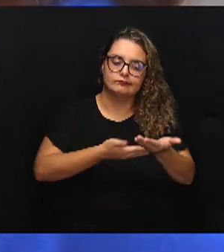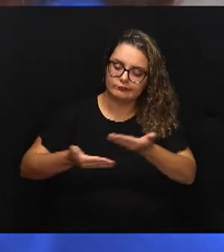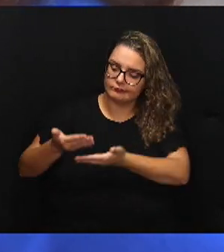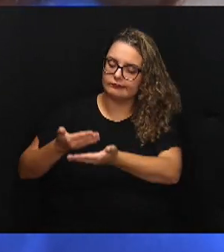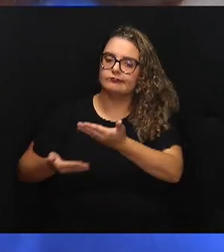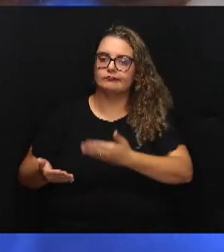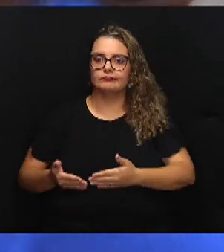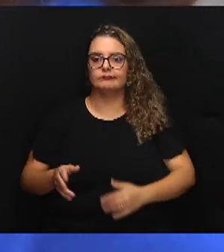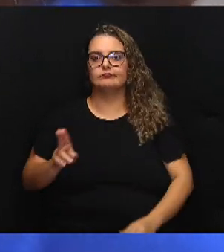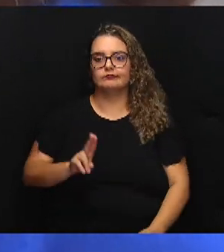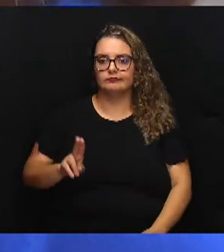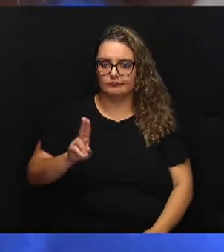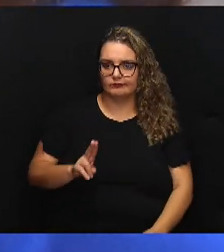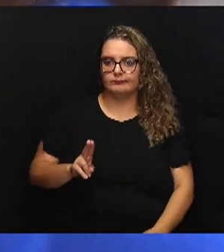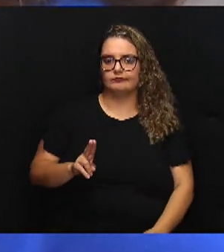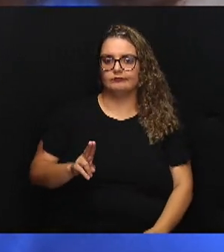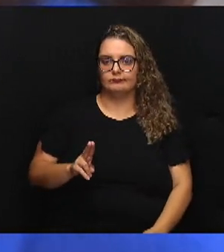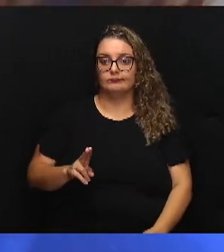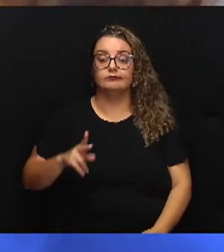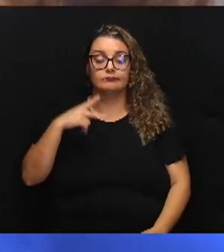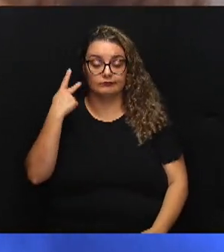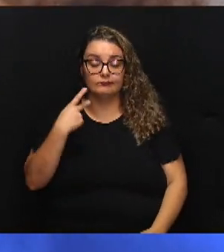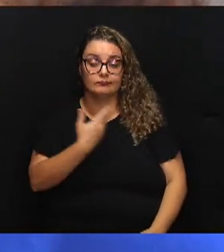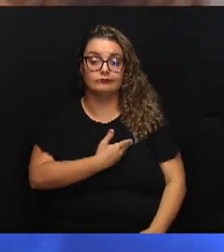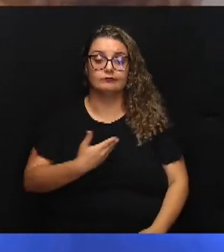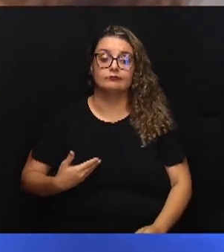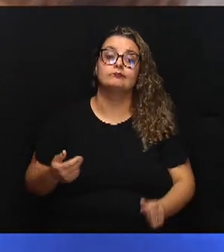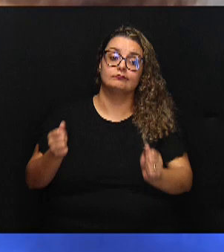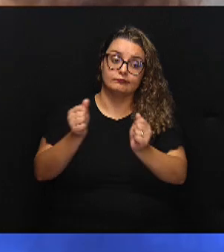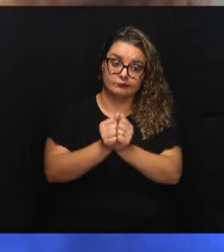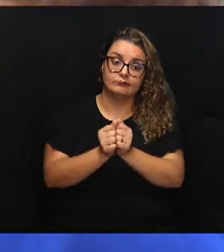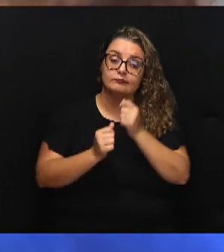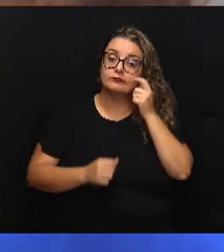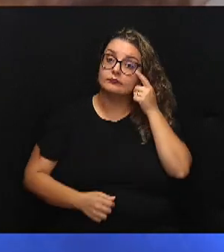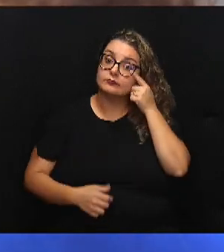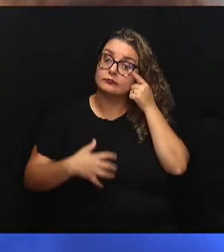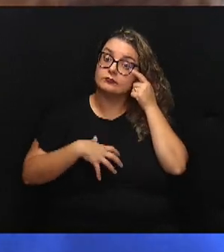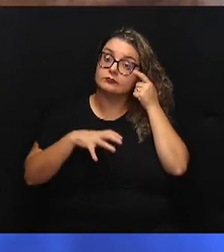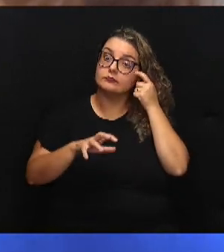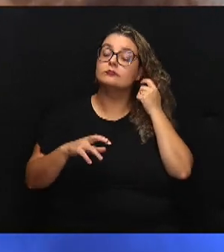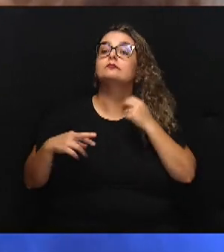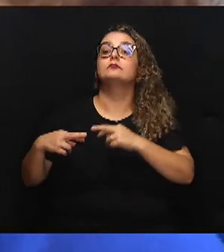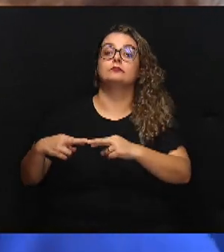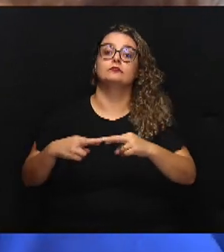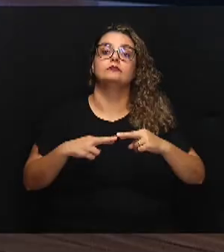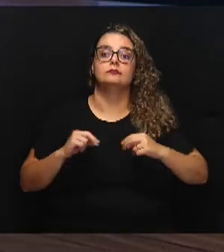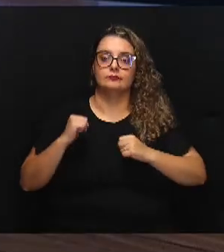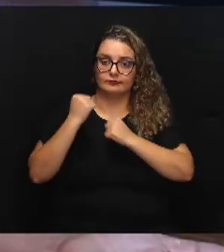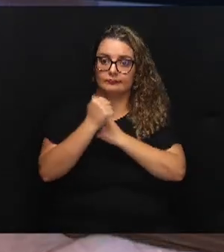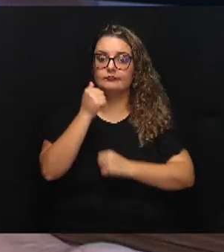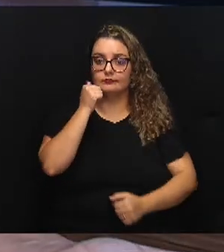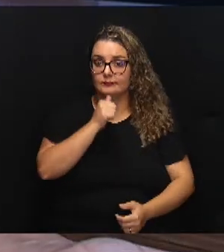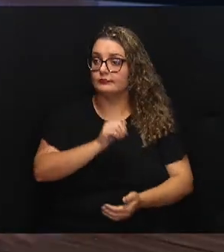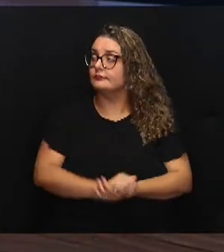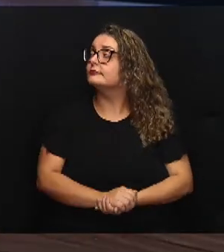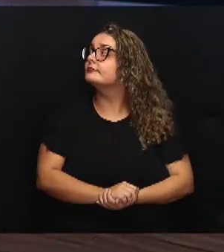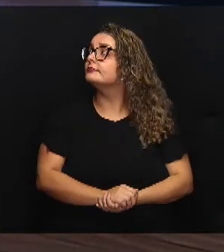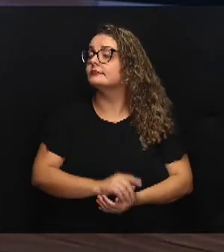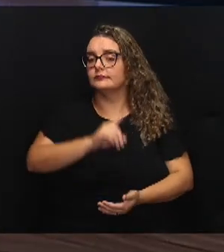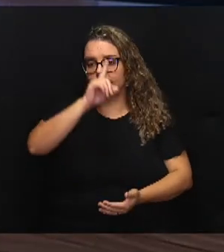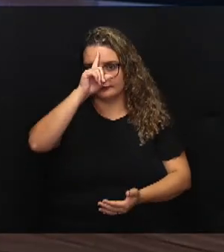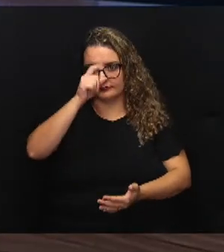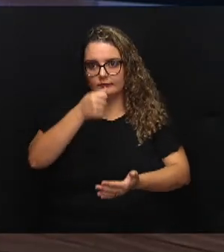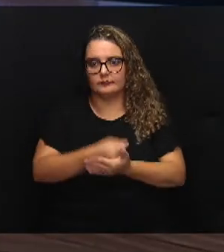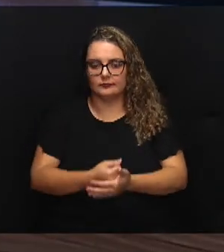para implementar essas políticas públicas conjuntamente e, dessa forma, em rede, proteger as mulheres. E, em definitivo,